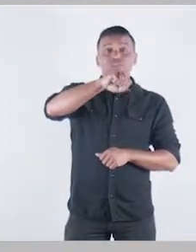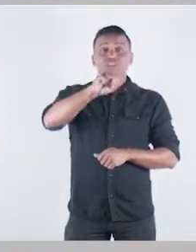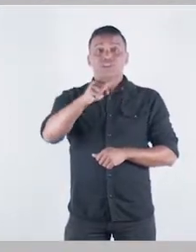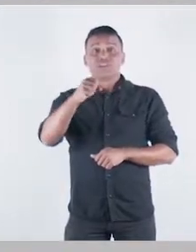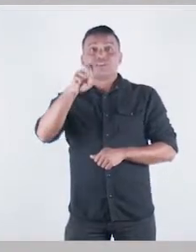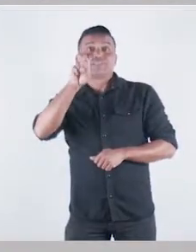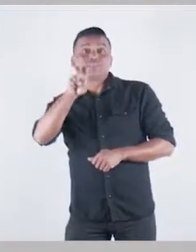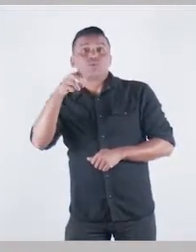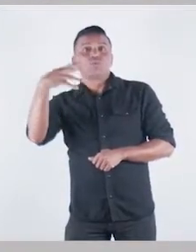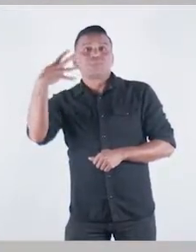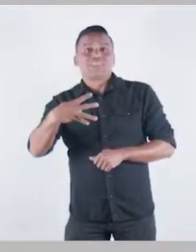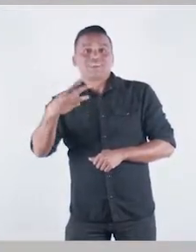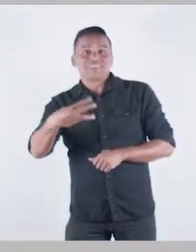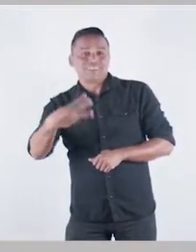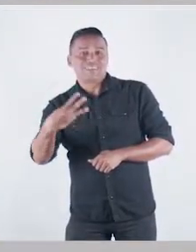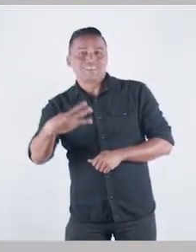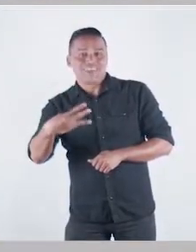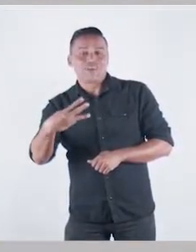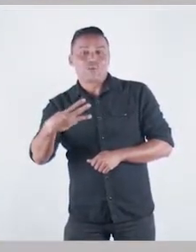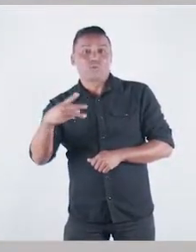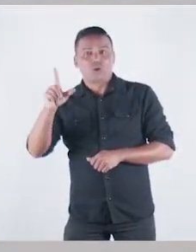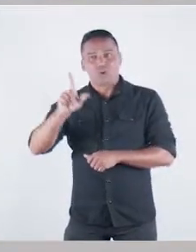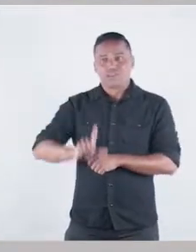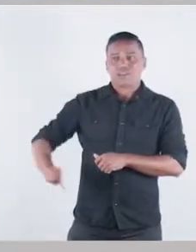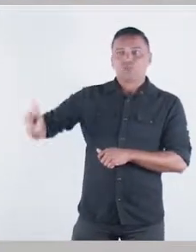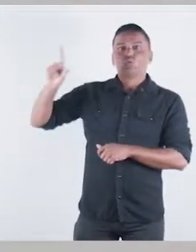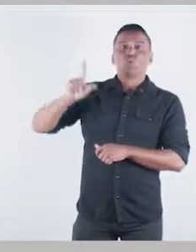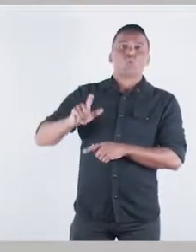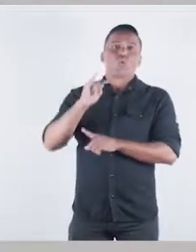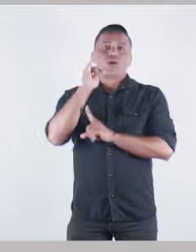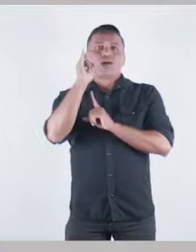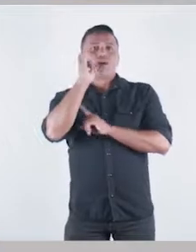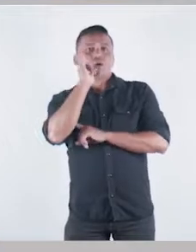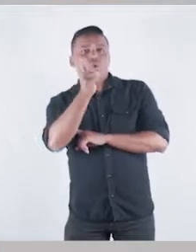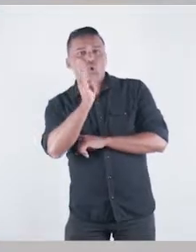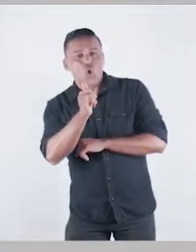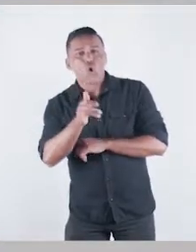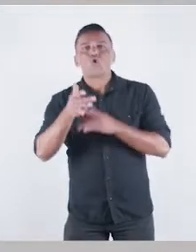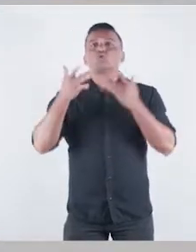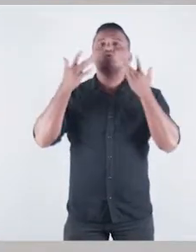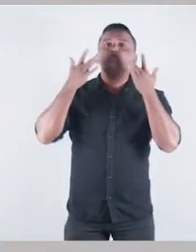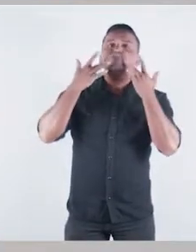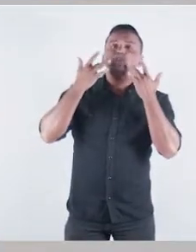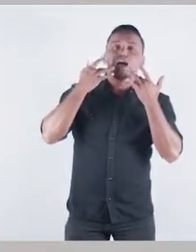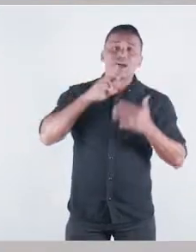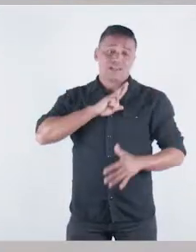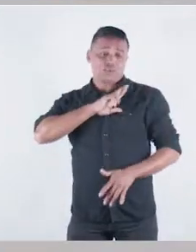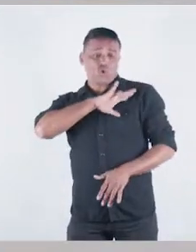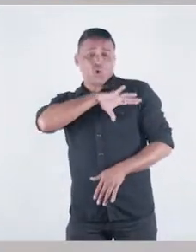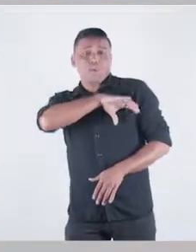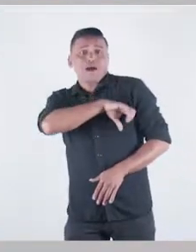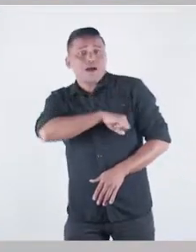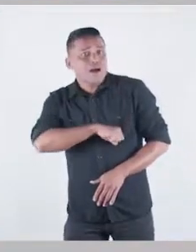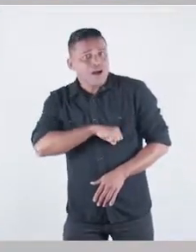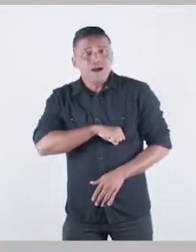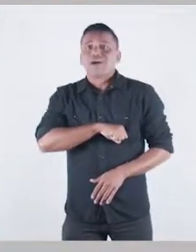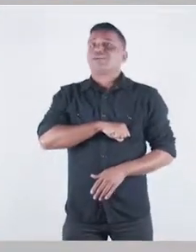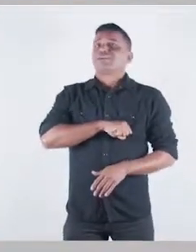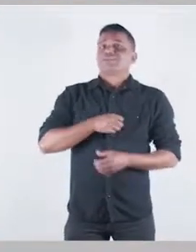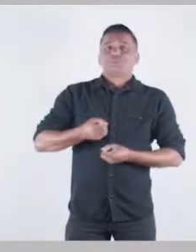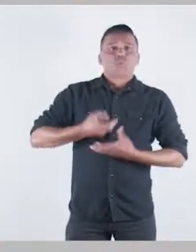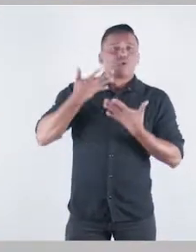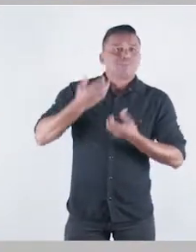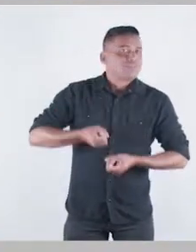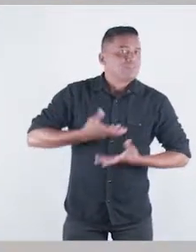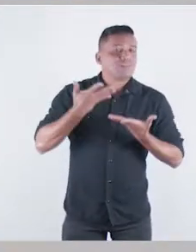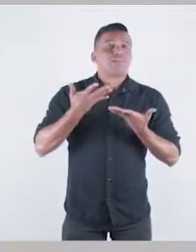começamos, além da literatura, contos, teatro, poucos romances e muita poesia, nós